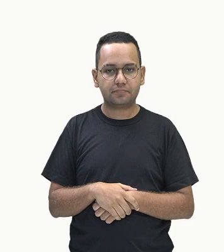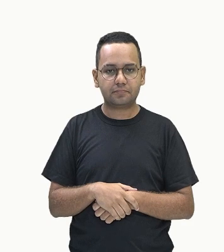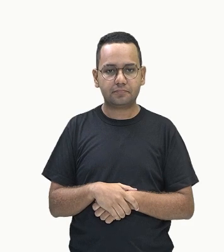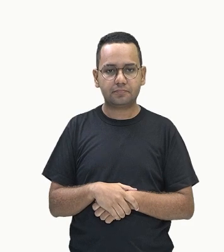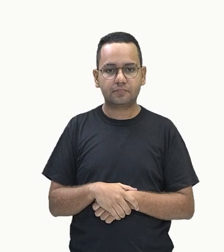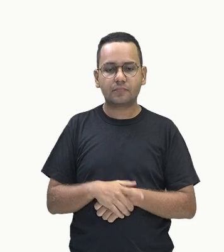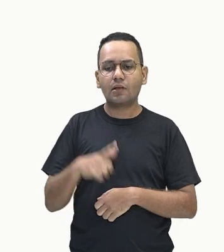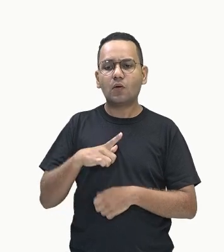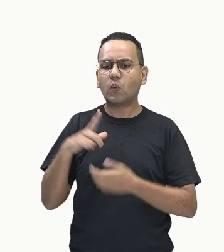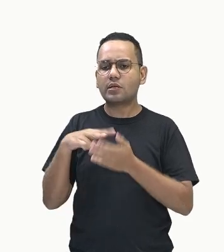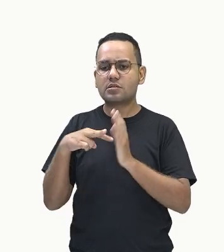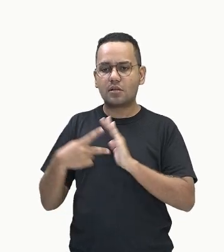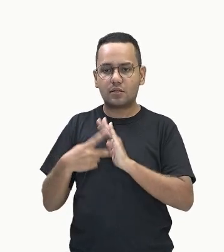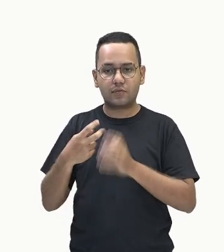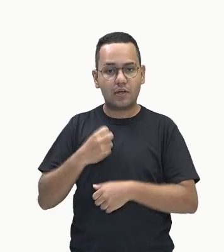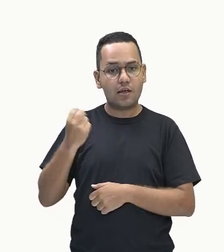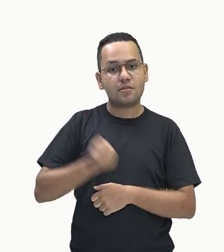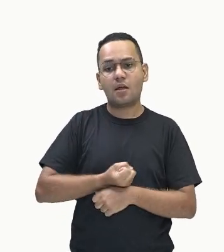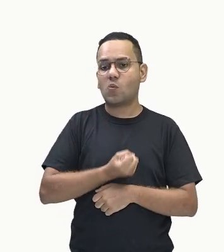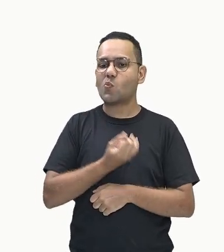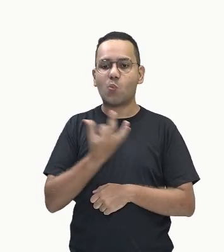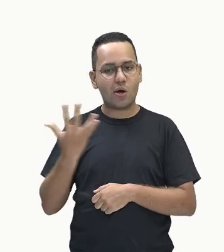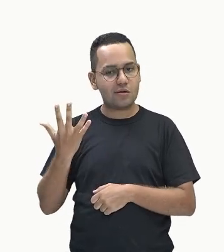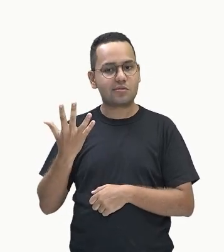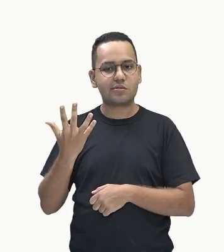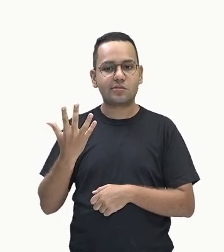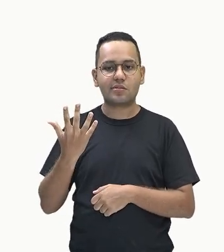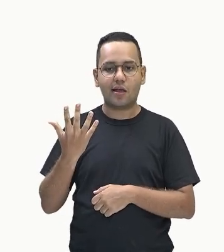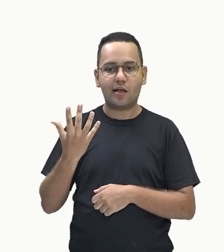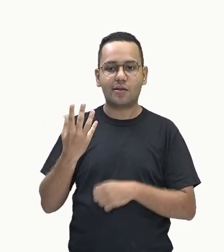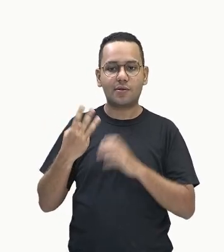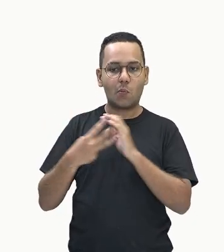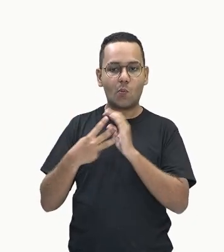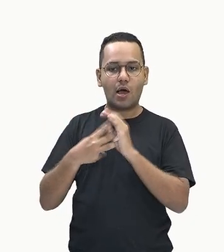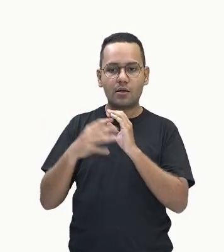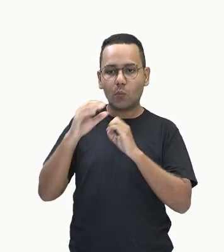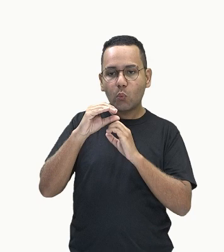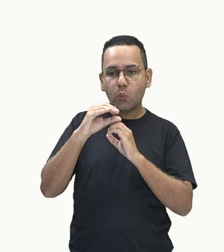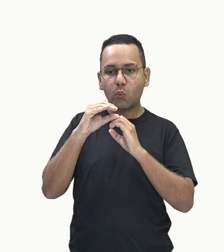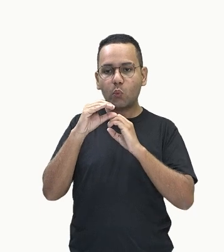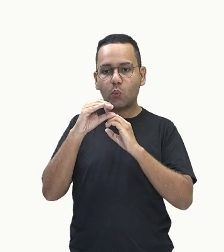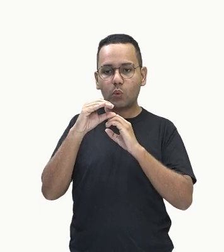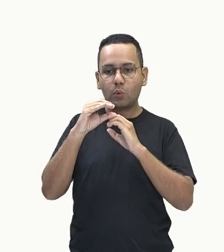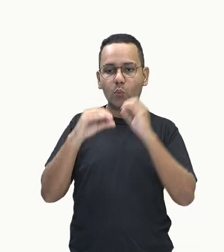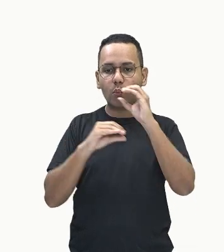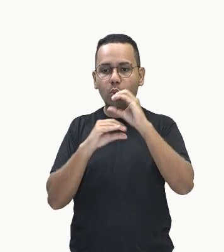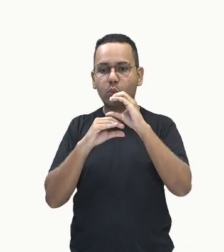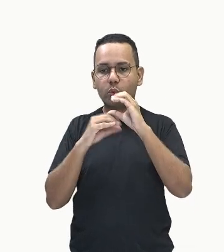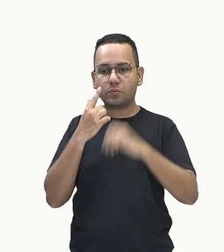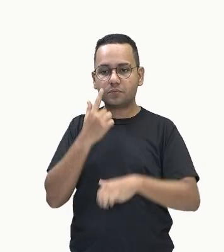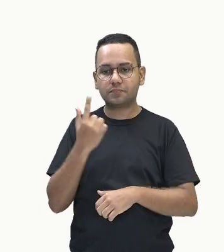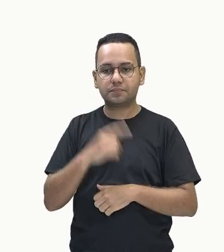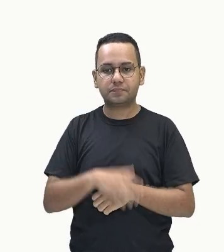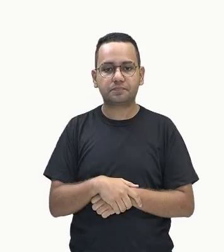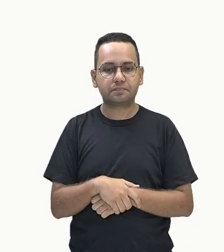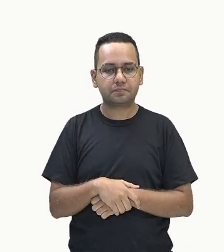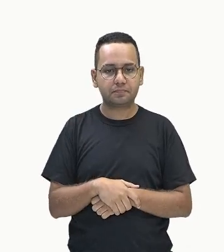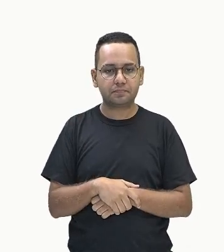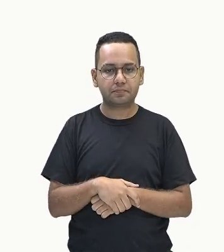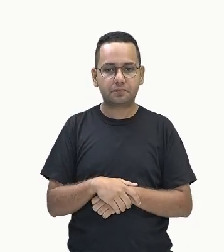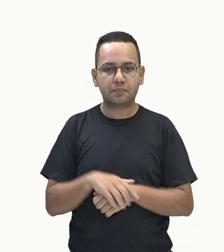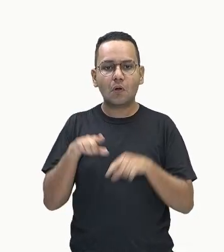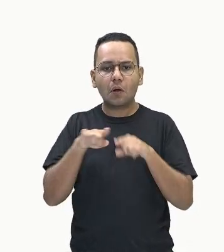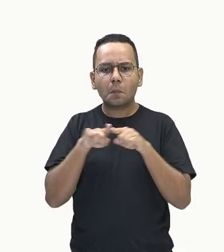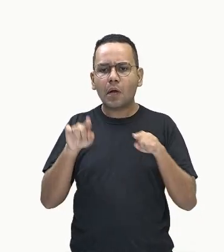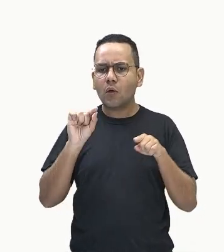que possui mais de um estrato, que possui mais de uma camada, tá bom? Cada estrato é uma camada de